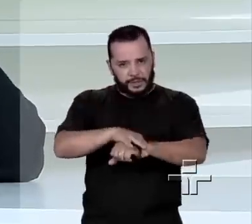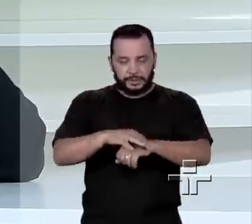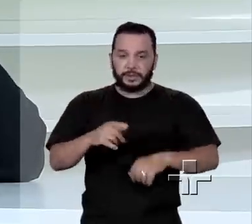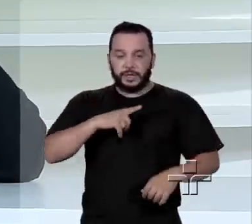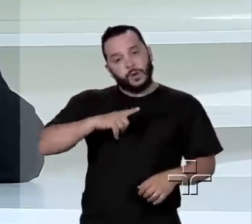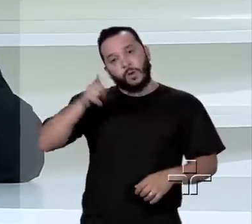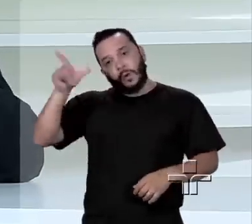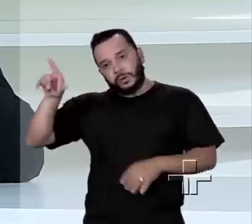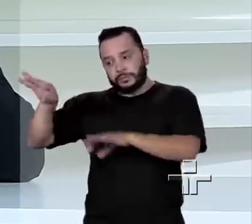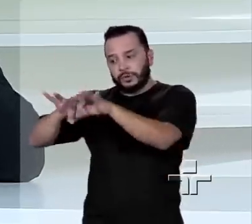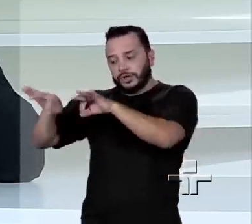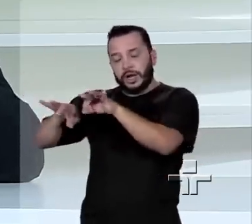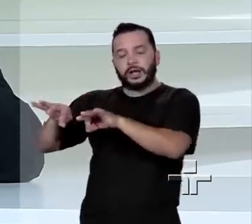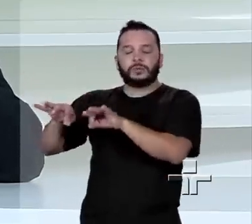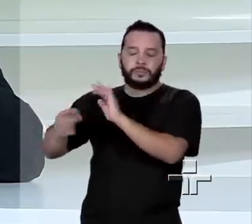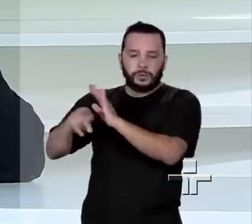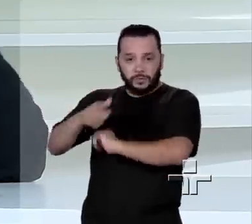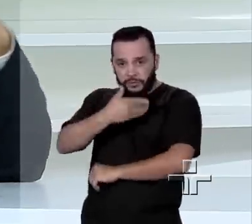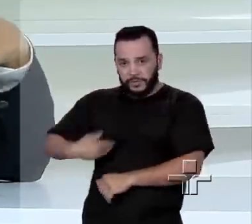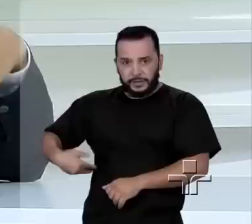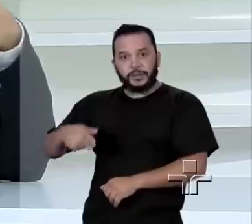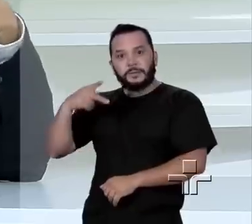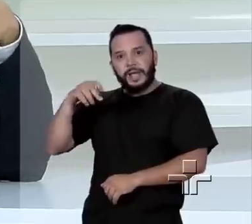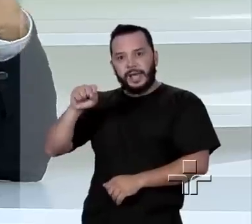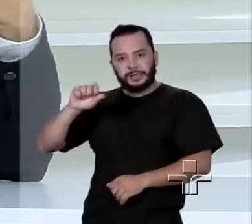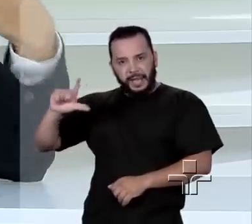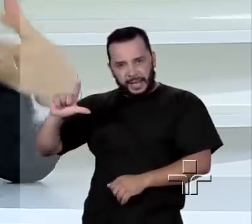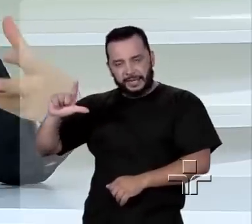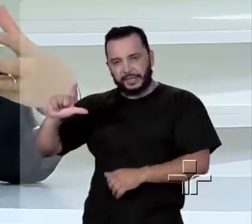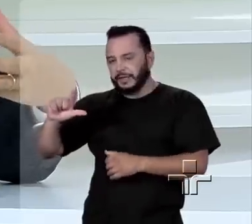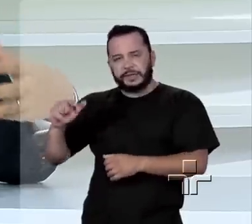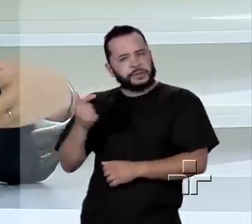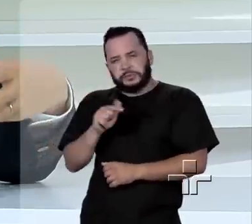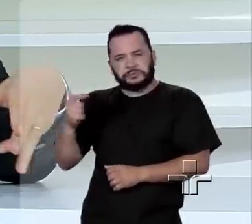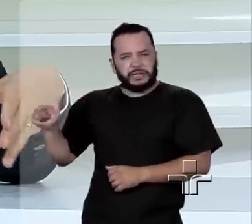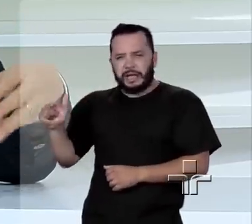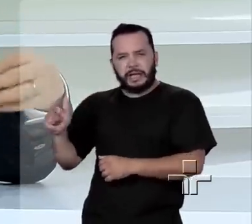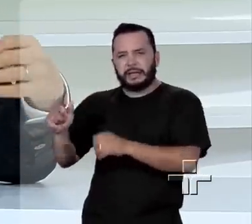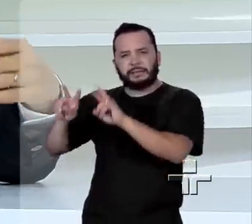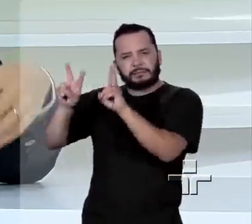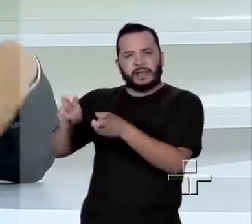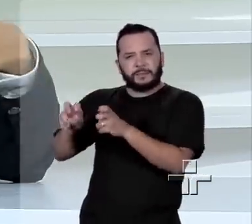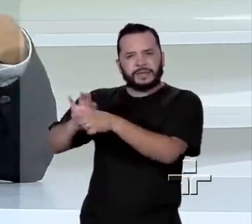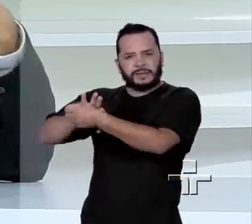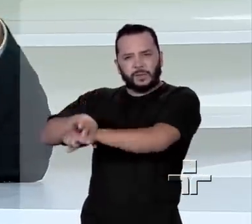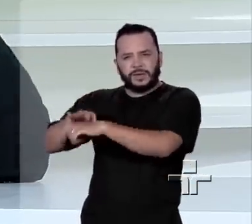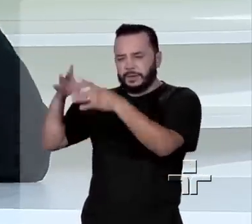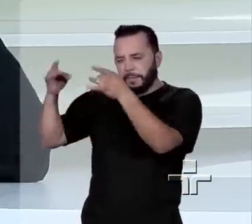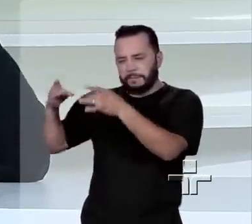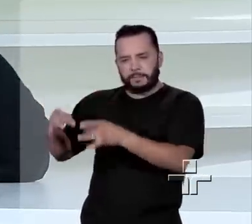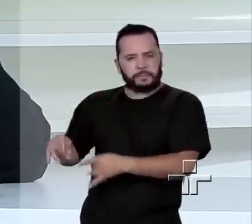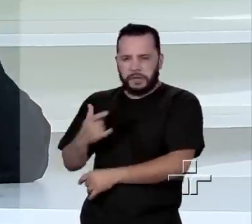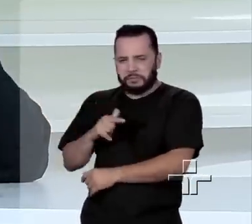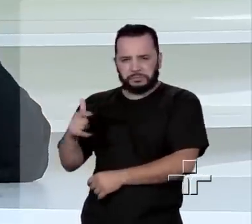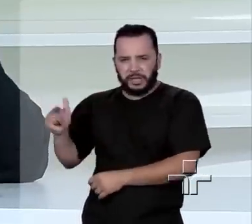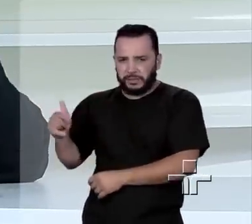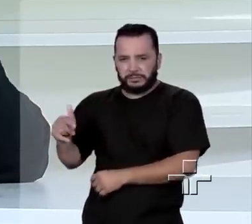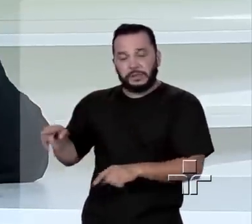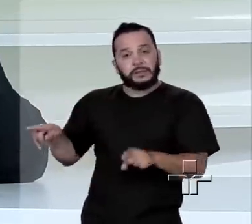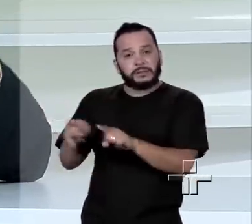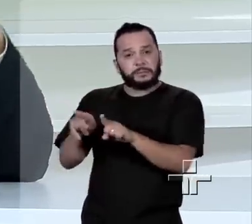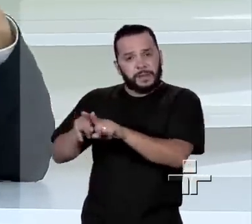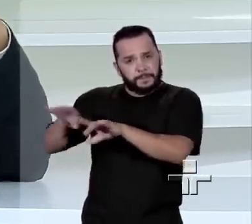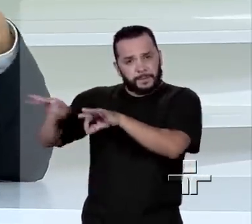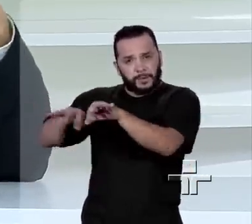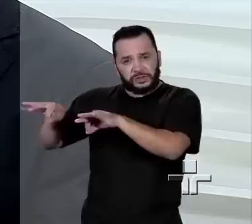outros programas de governo, entre eles o programa do PSL, não havia tantas coisas sobre segurança pública e também não havia um plano